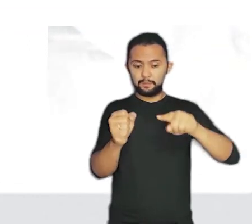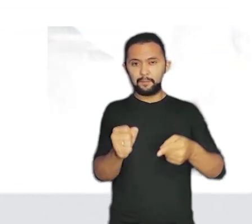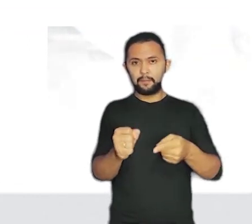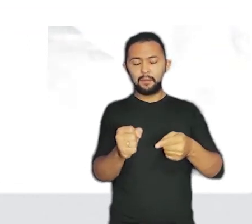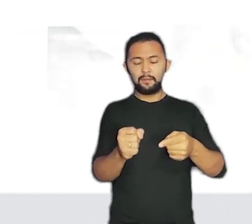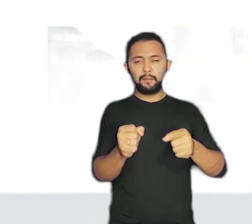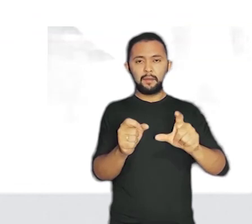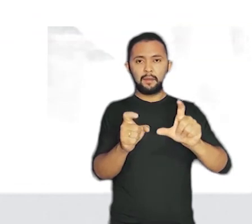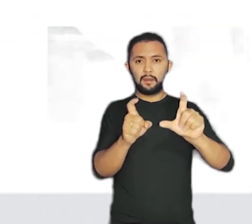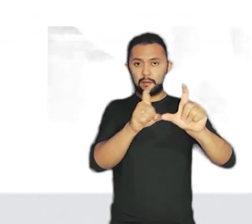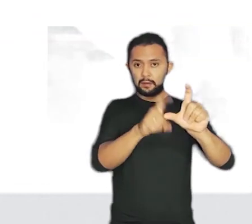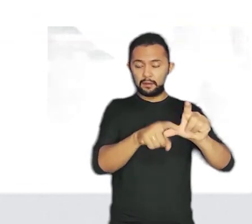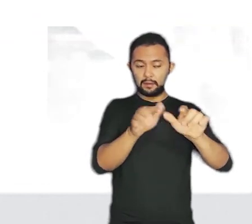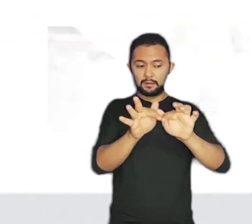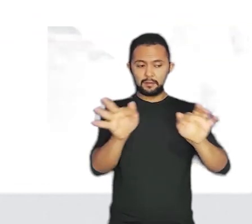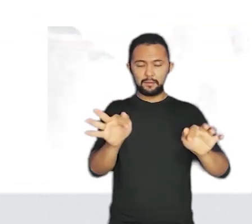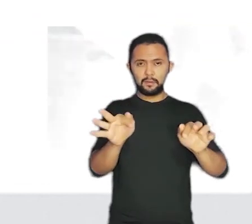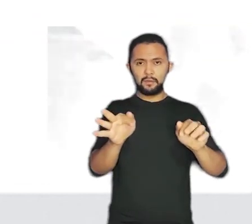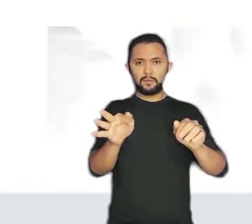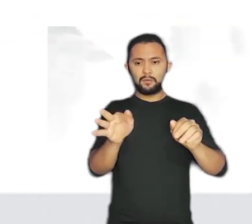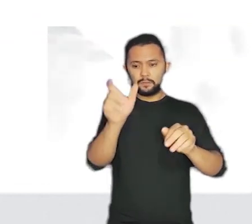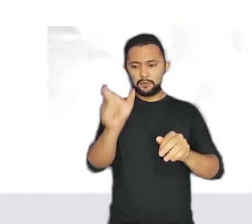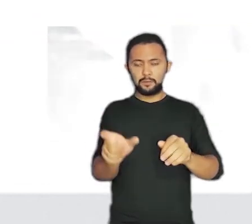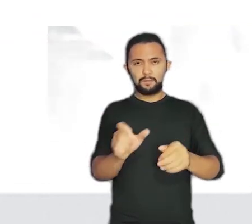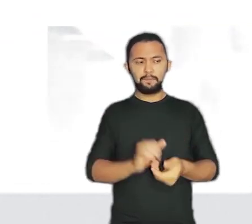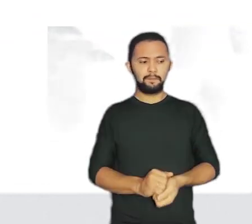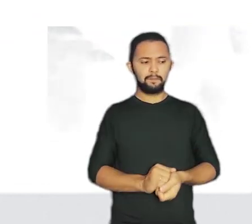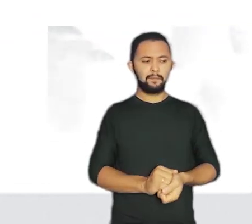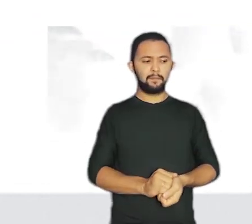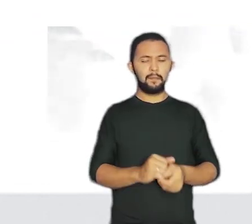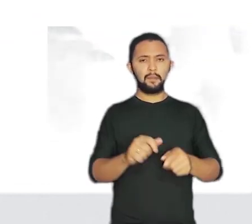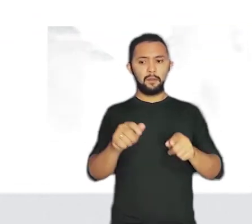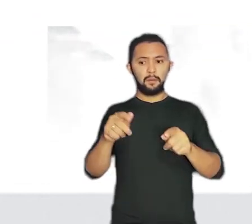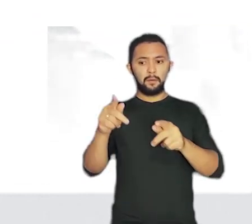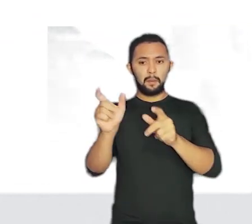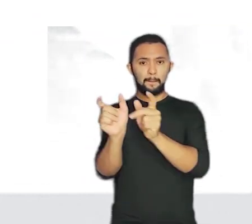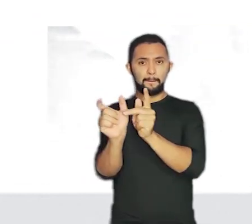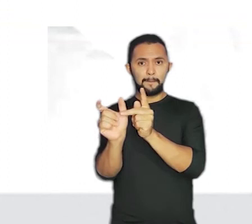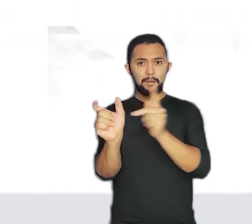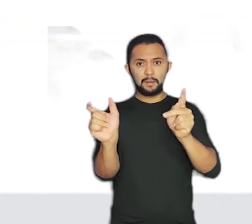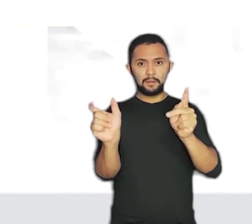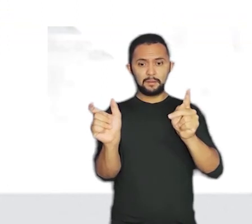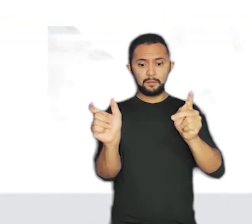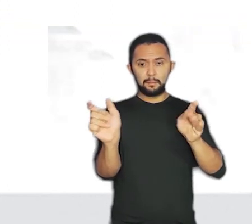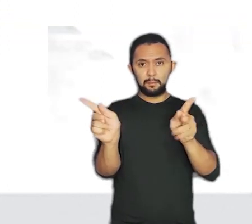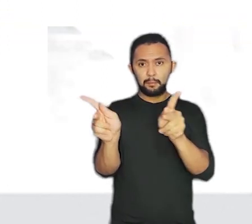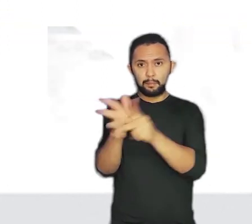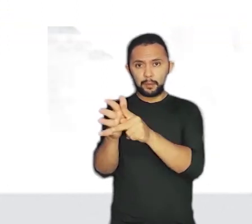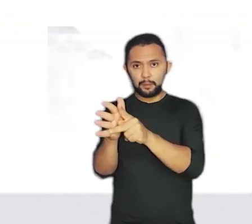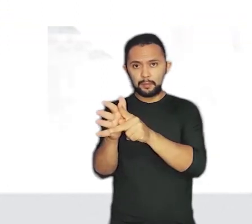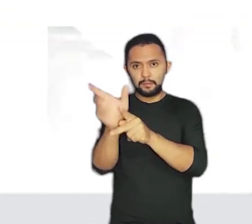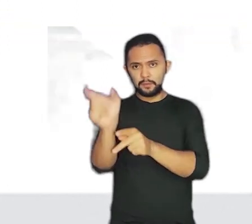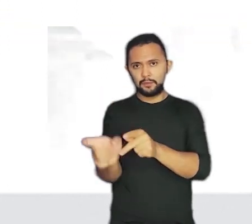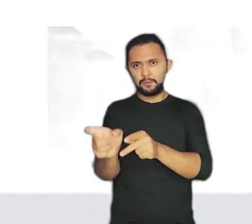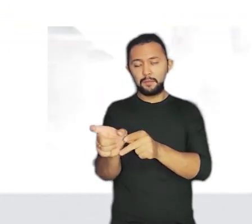subordinada subjetiva vai desempenhar a função de sujeito, tá? E o predicativo do sujeito é um termo que aparece dentro do predicado, mas